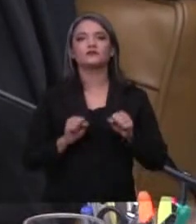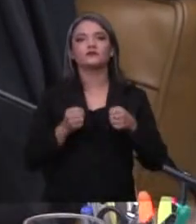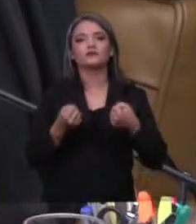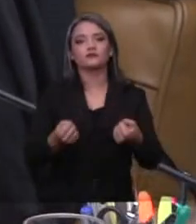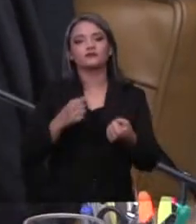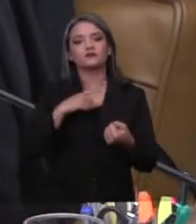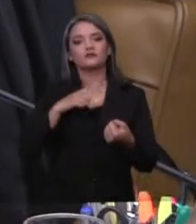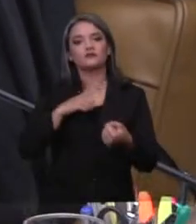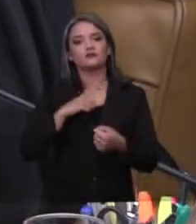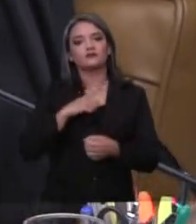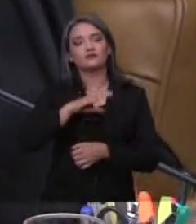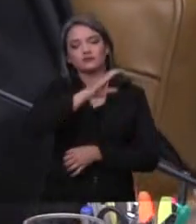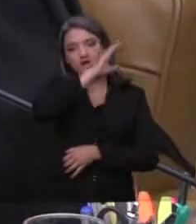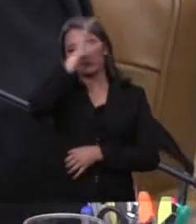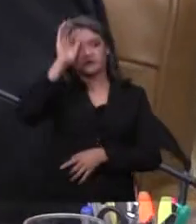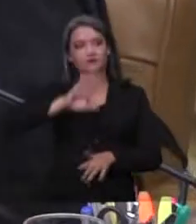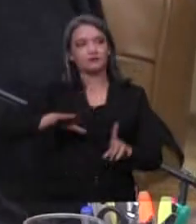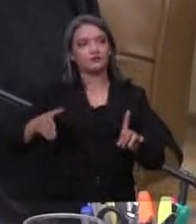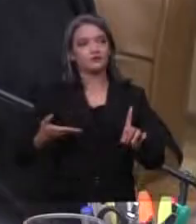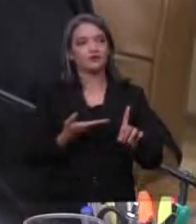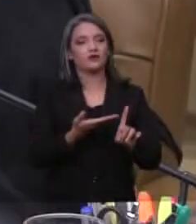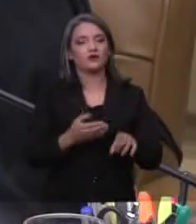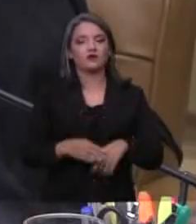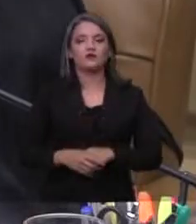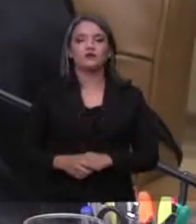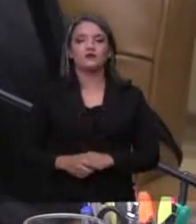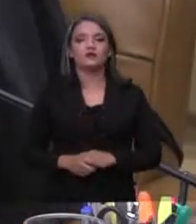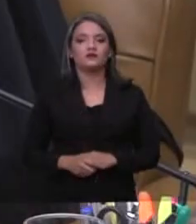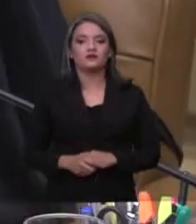do seu cliente, do réu, do acusado.